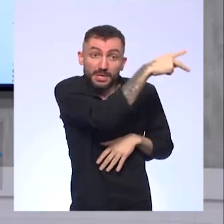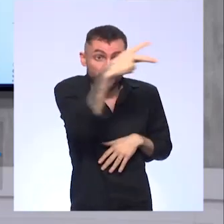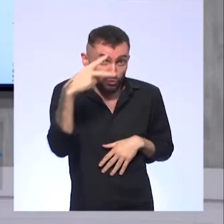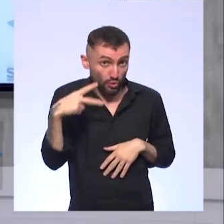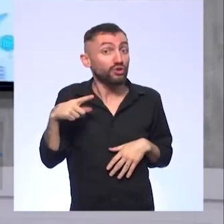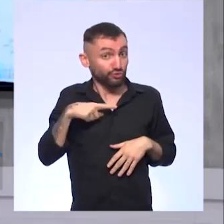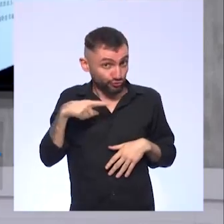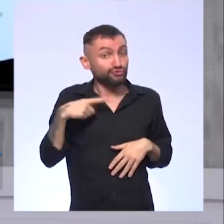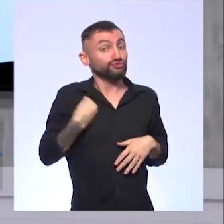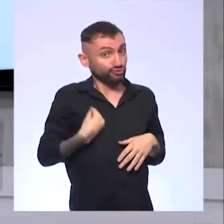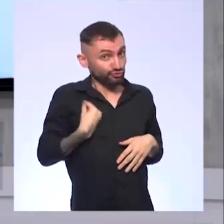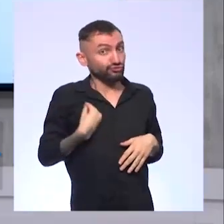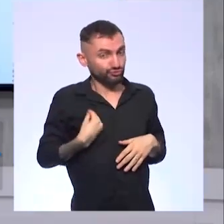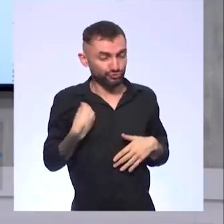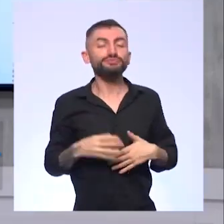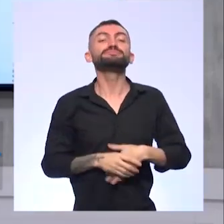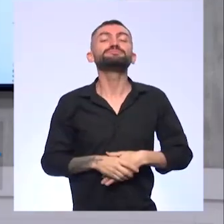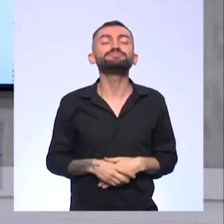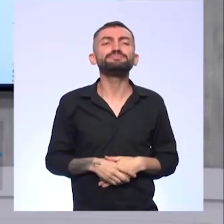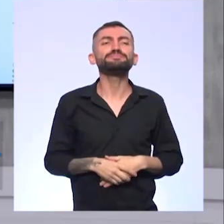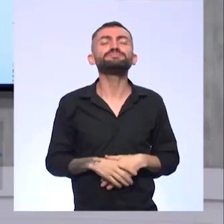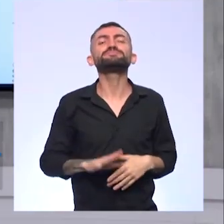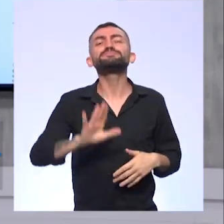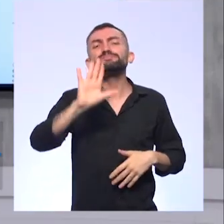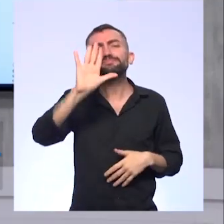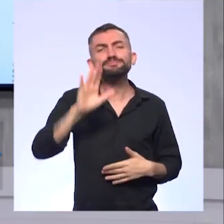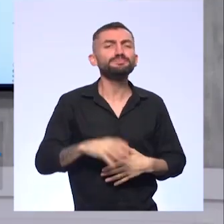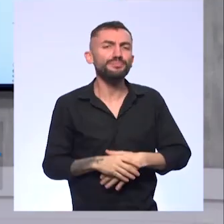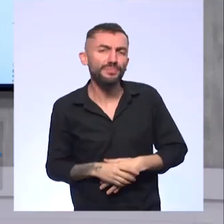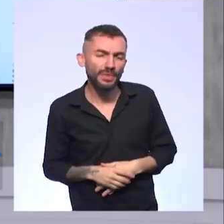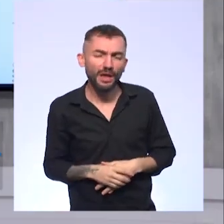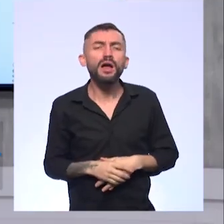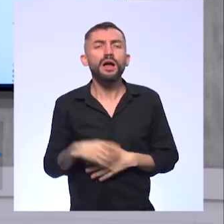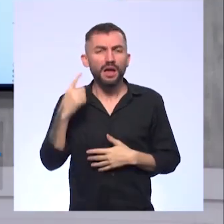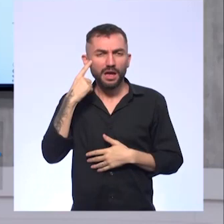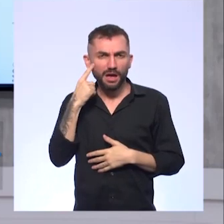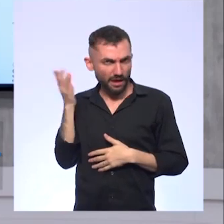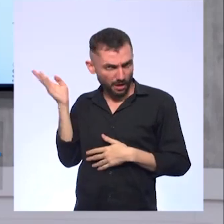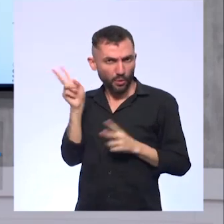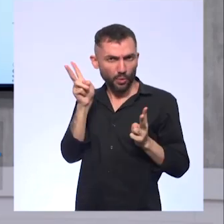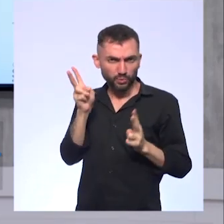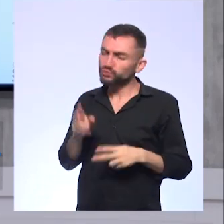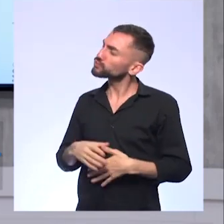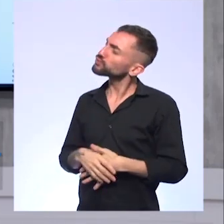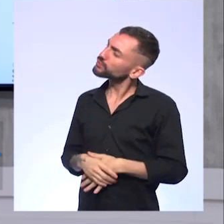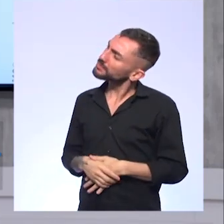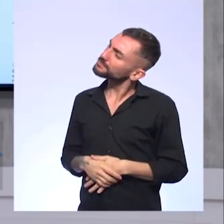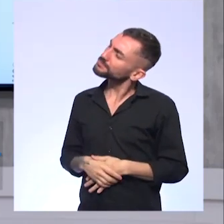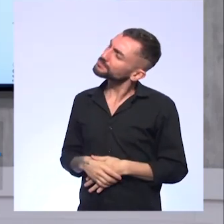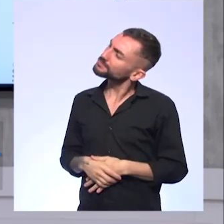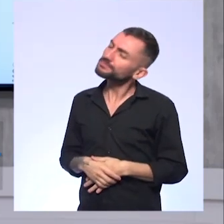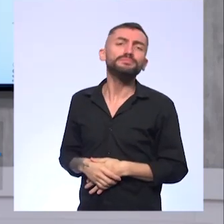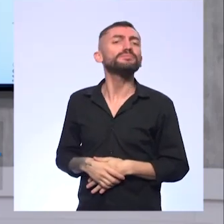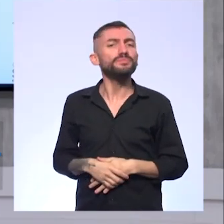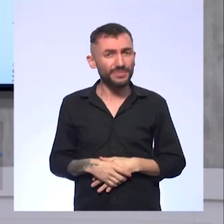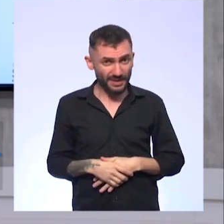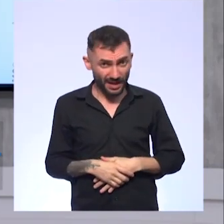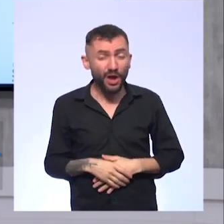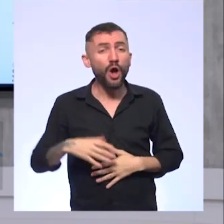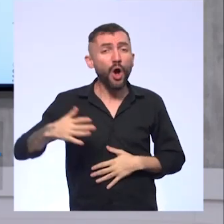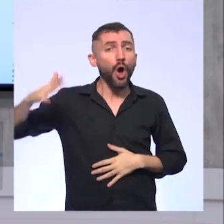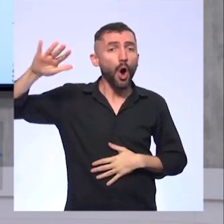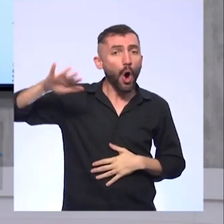existe esse tipo de situação olha o que ele diz aqui no contexto apresentado a propriedade física das ondas